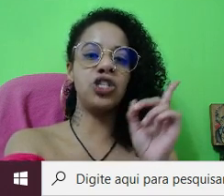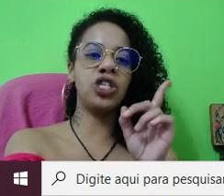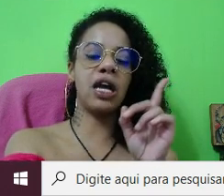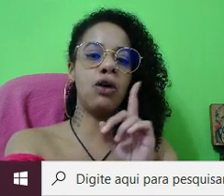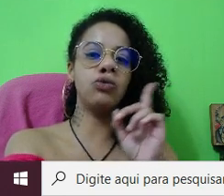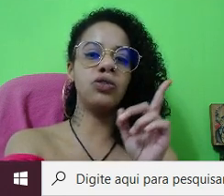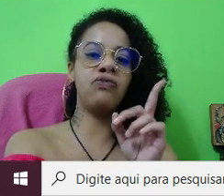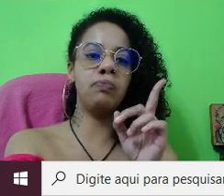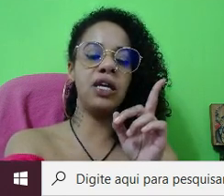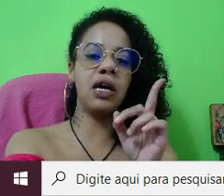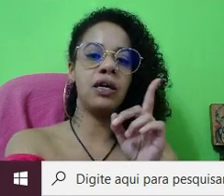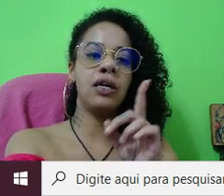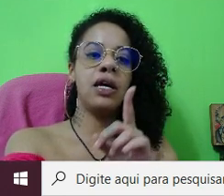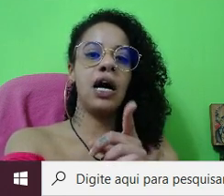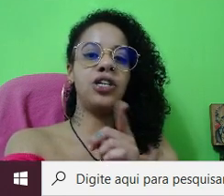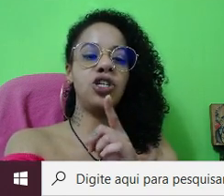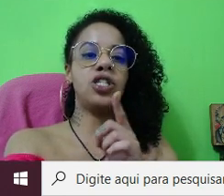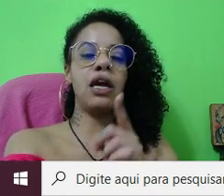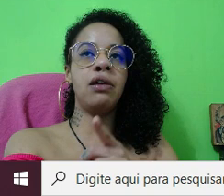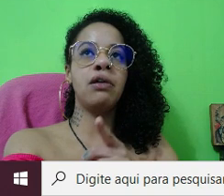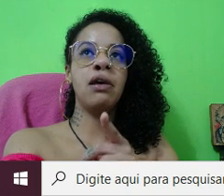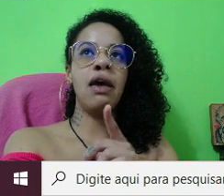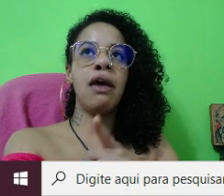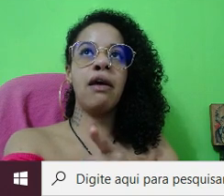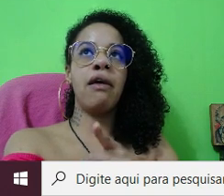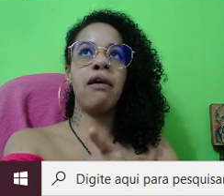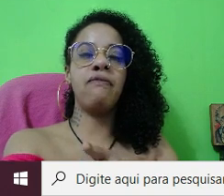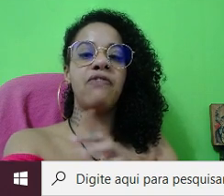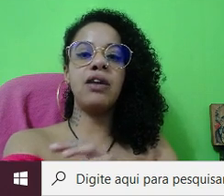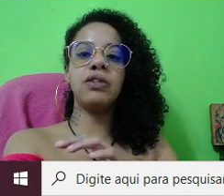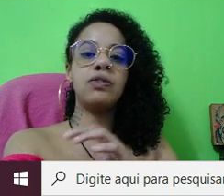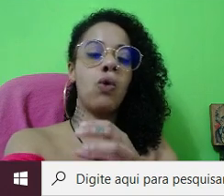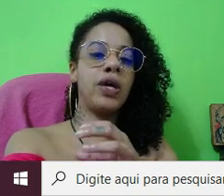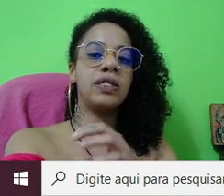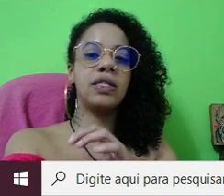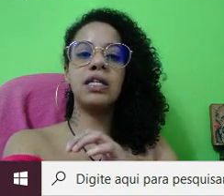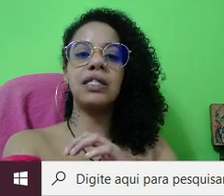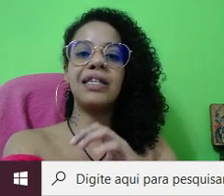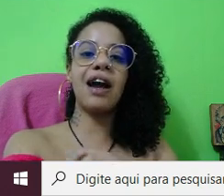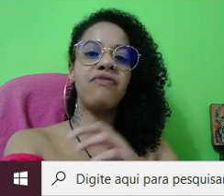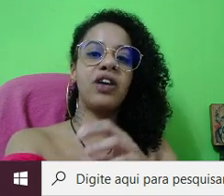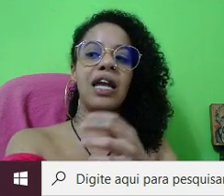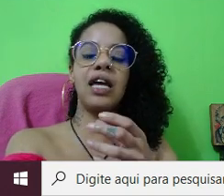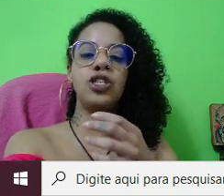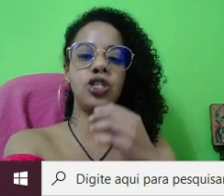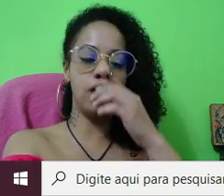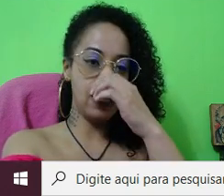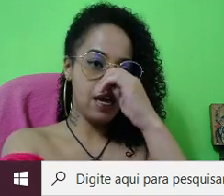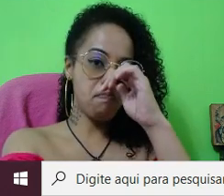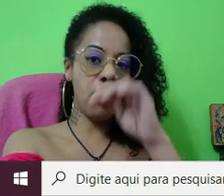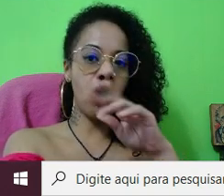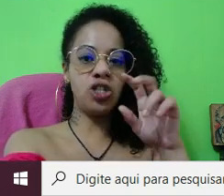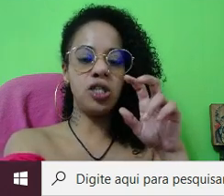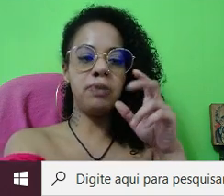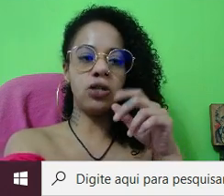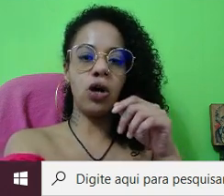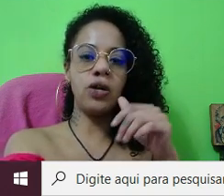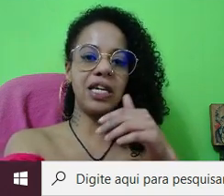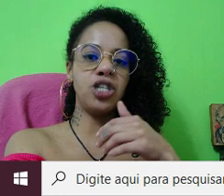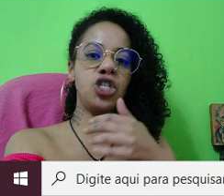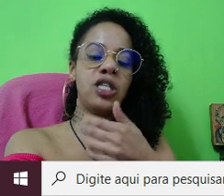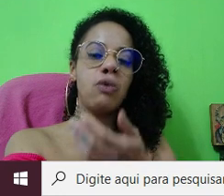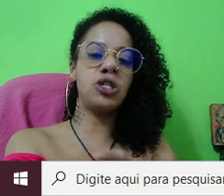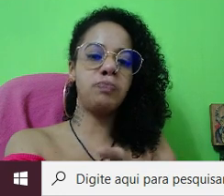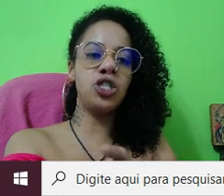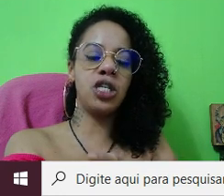mesma forma que a gente tem a russafobia a gente tem várias coisas que servem né de bodes